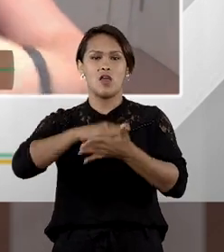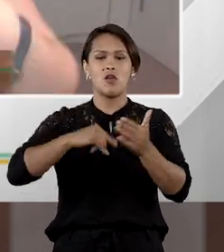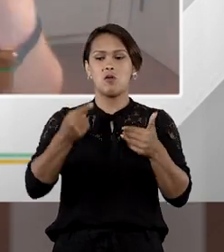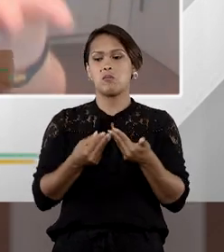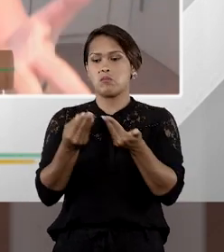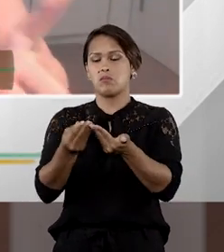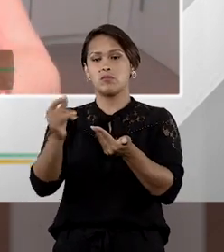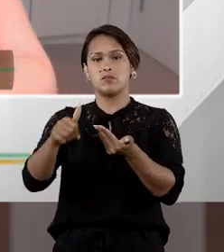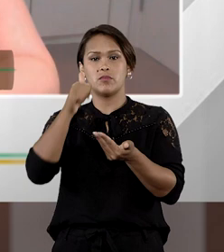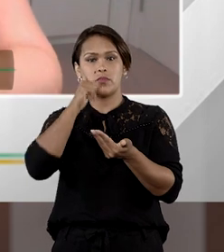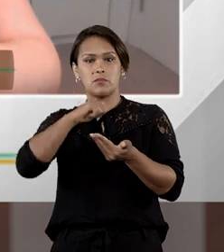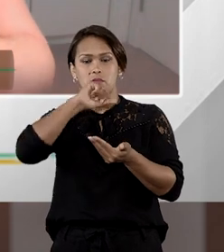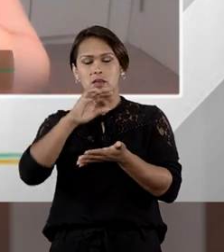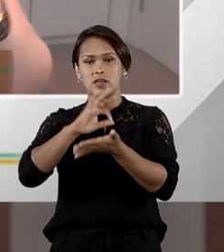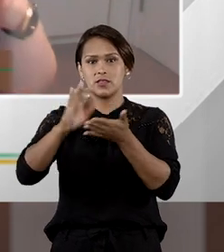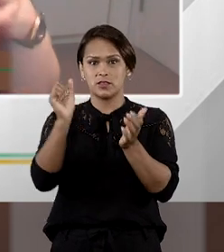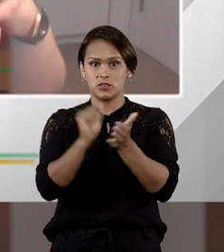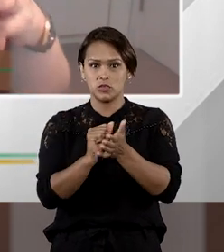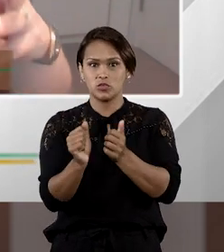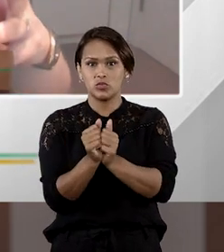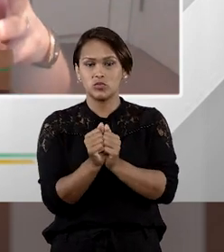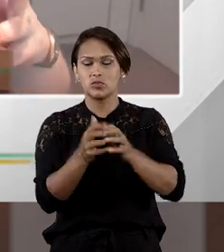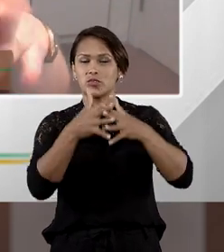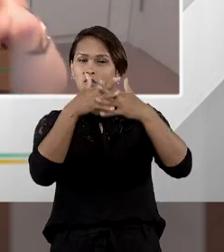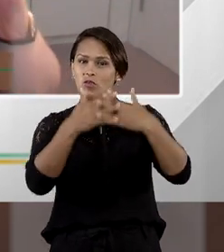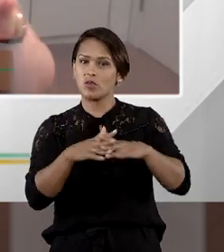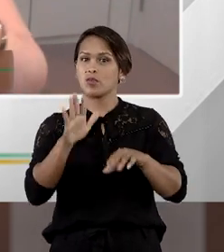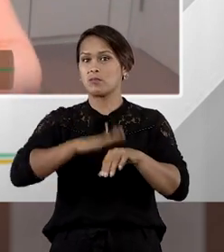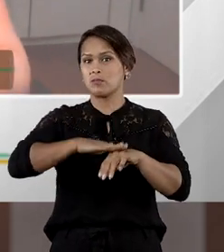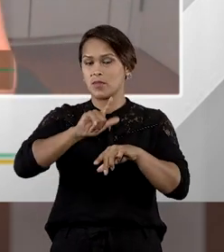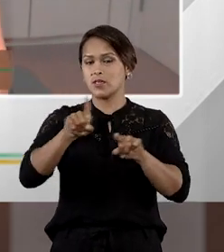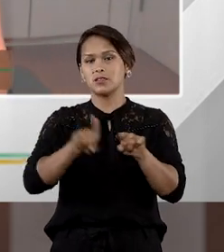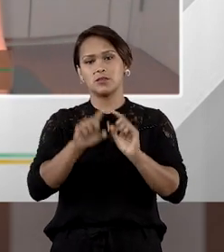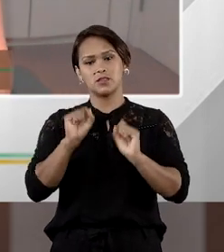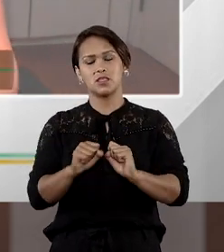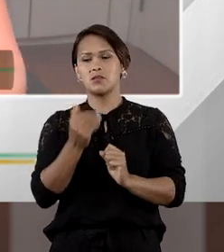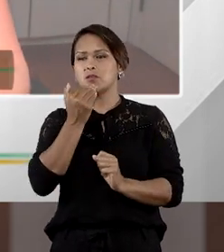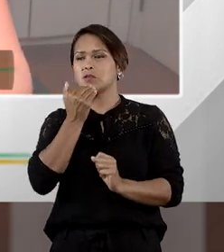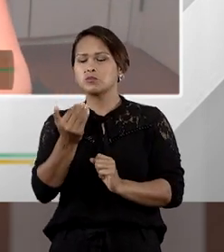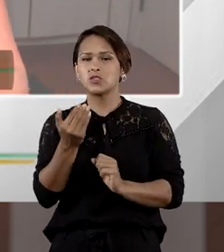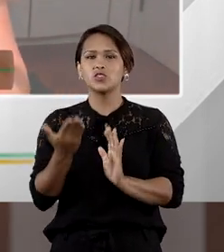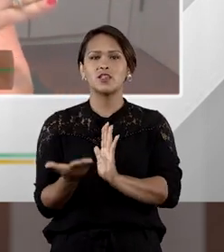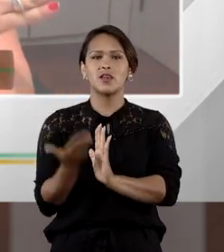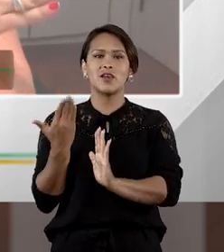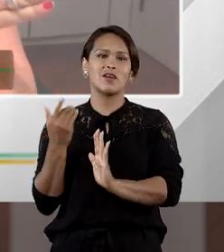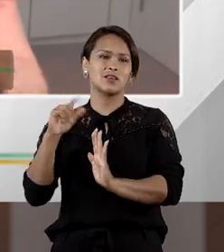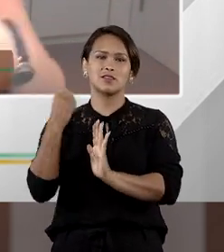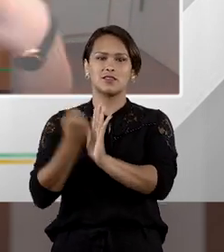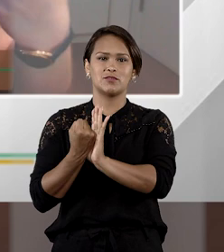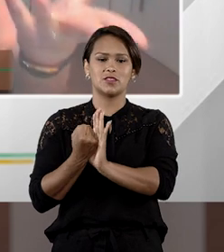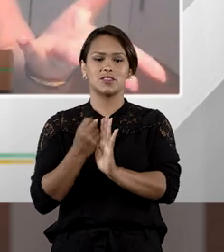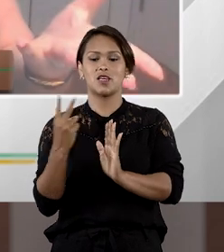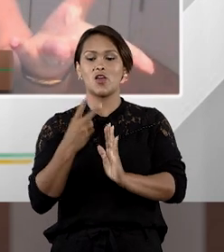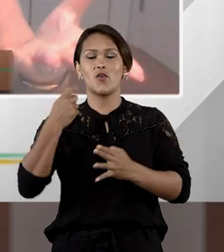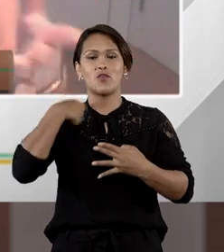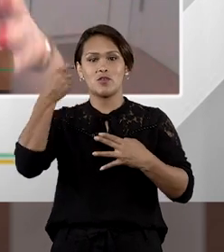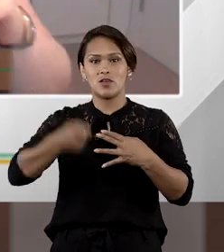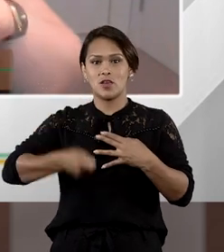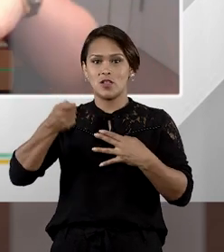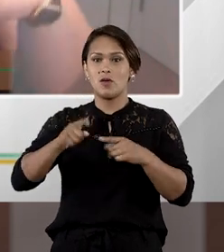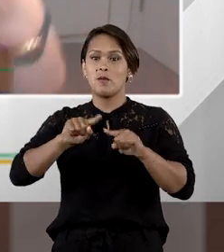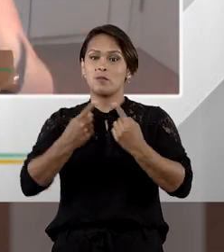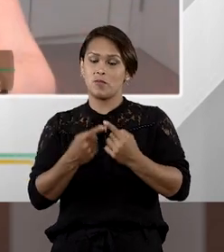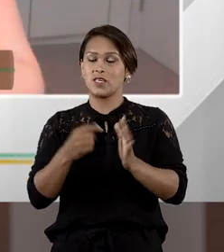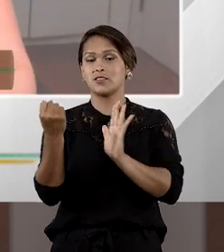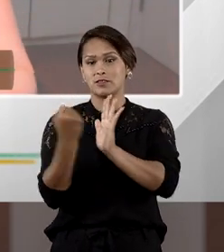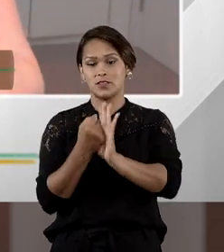para a mãe, ele tem que assinar junto, vai começando a se complicar um pouco mais, mas ela não pode pedir, então, antes da fixação originalmente,